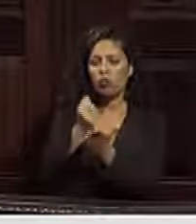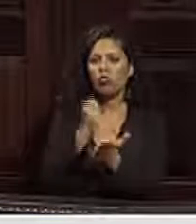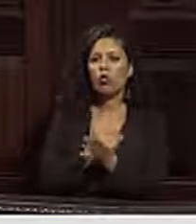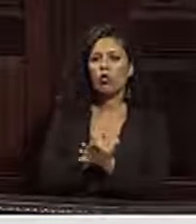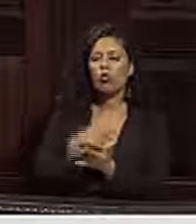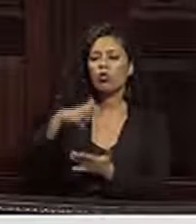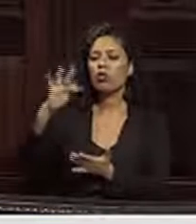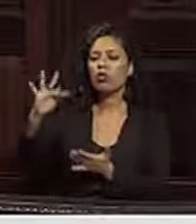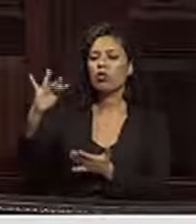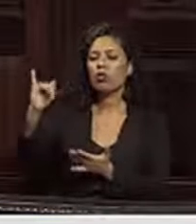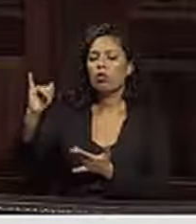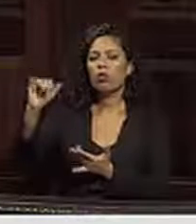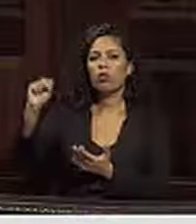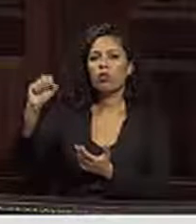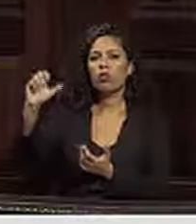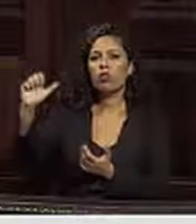país.